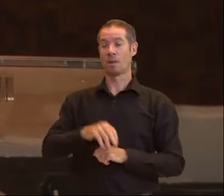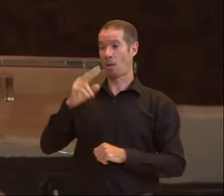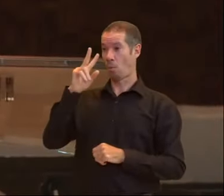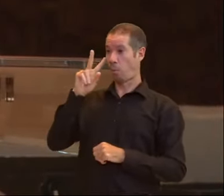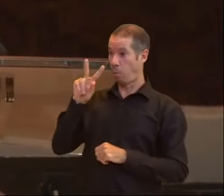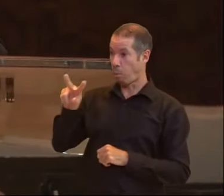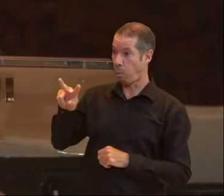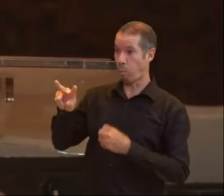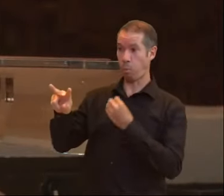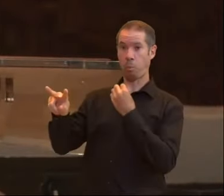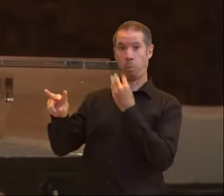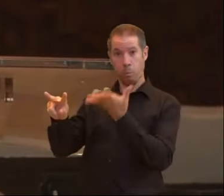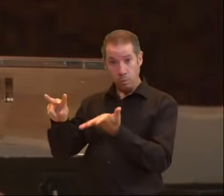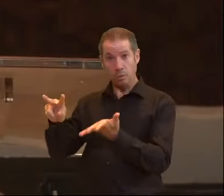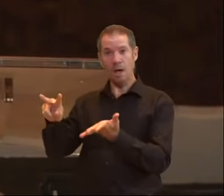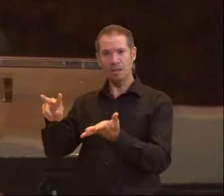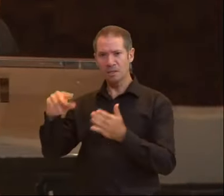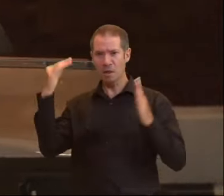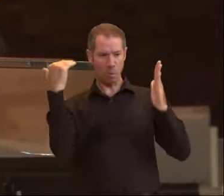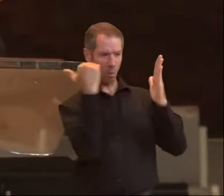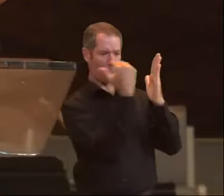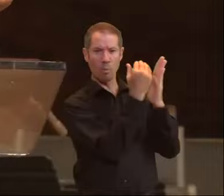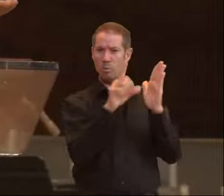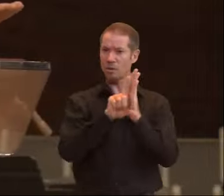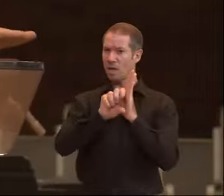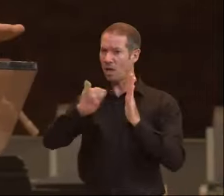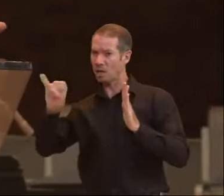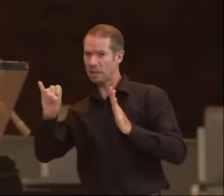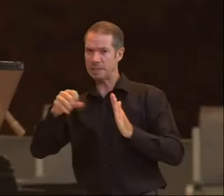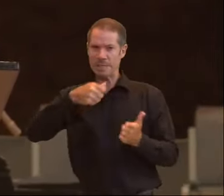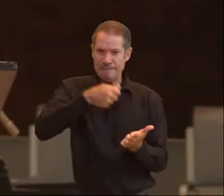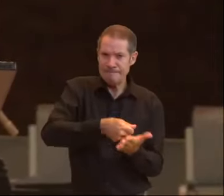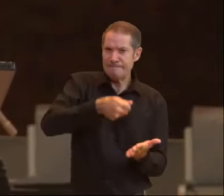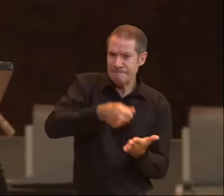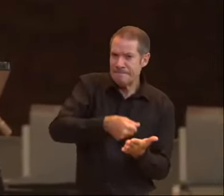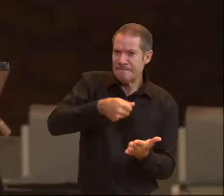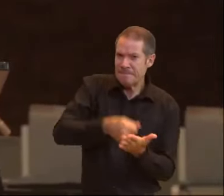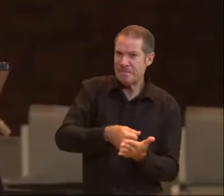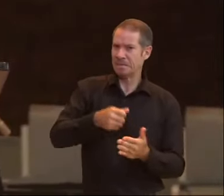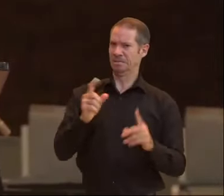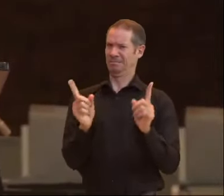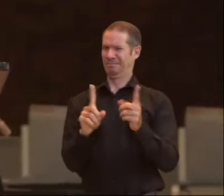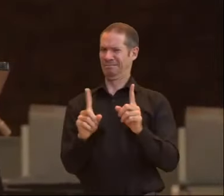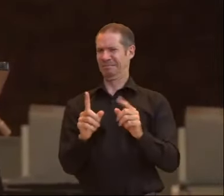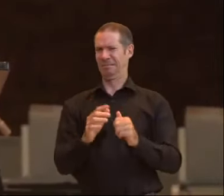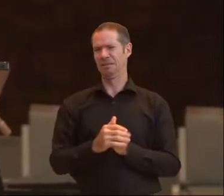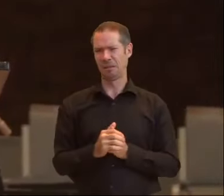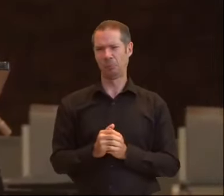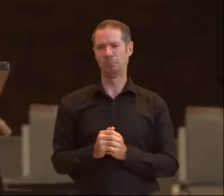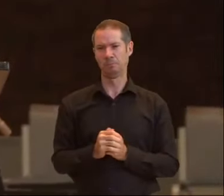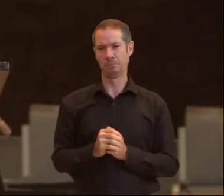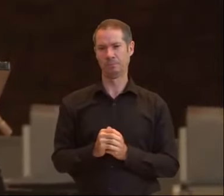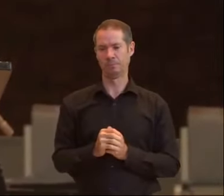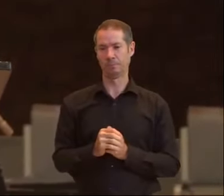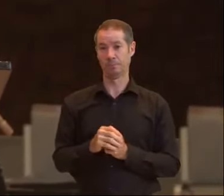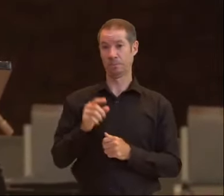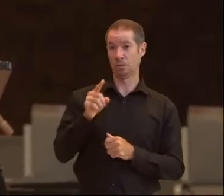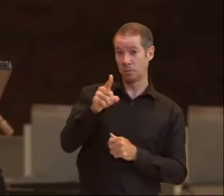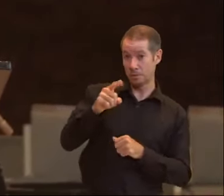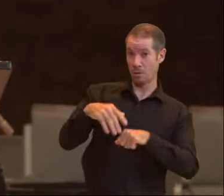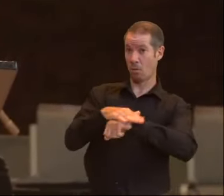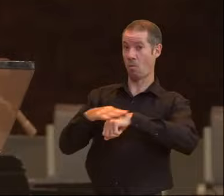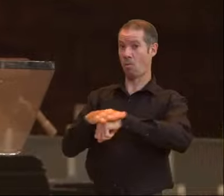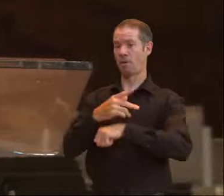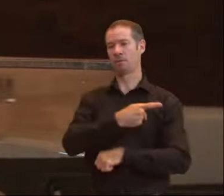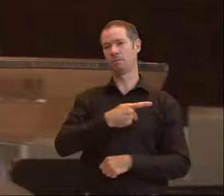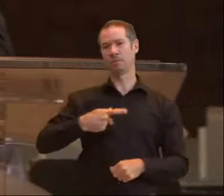bondade. Ele não cumpria a lei com aquela rigidez, com aquela dureza. Quando você conversa com o